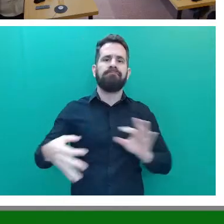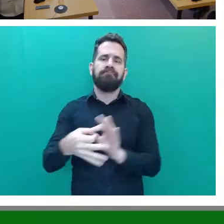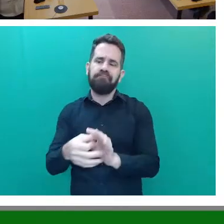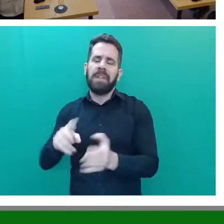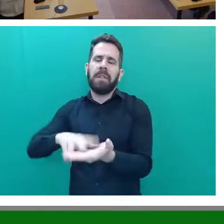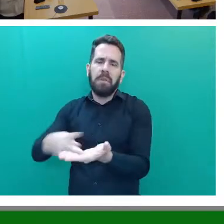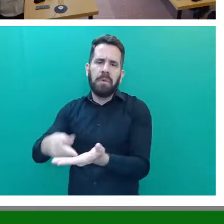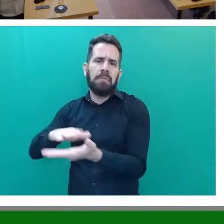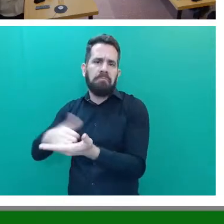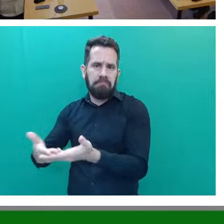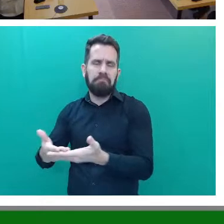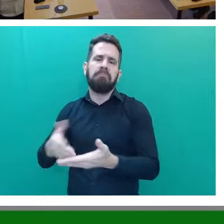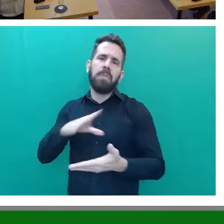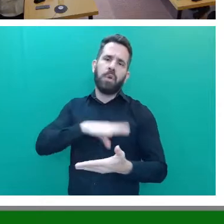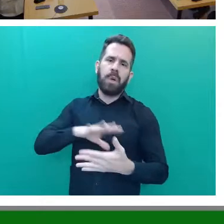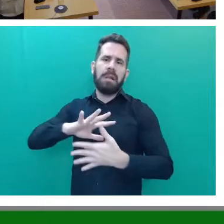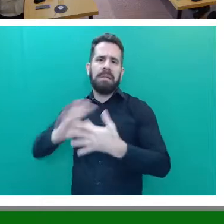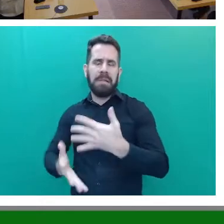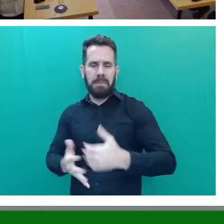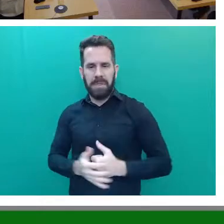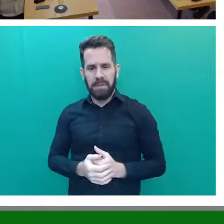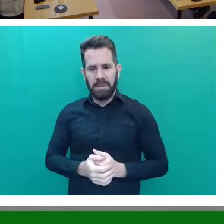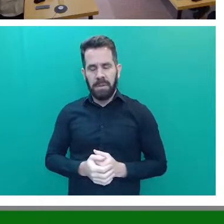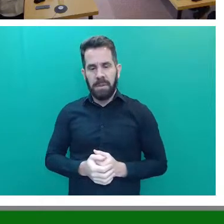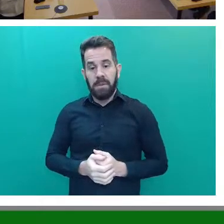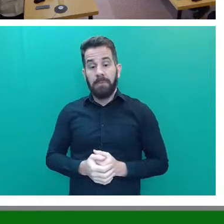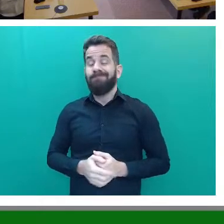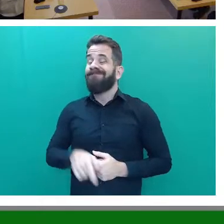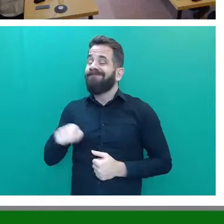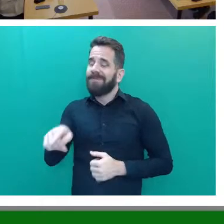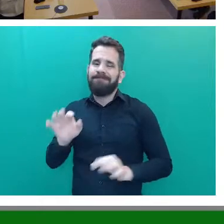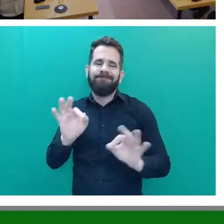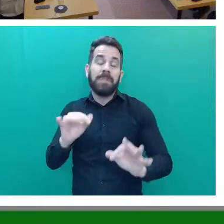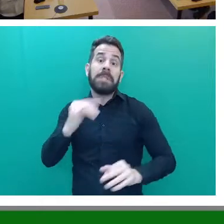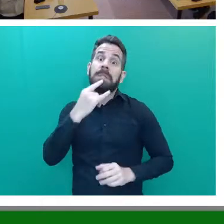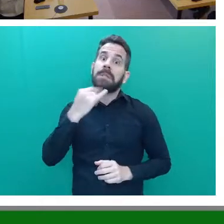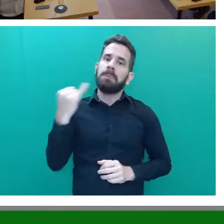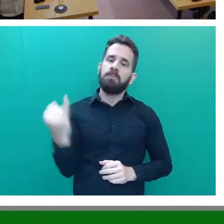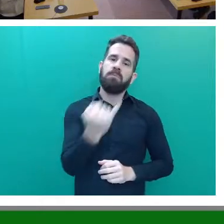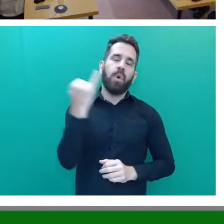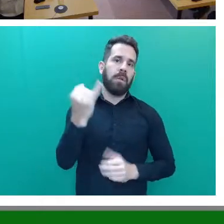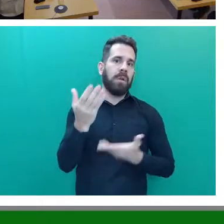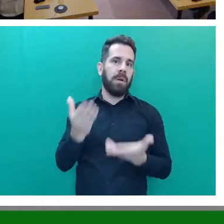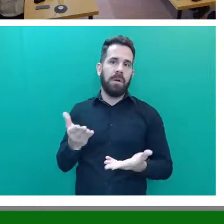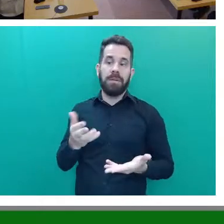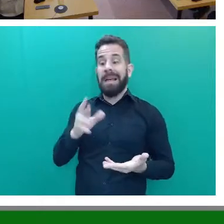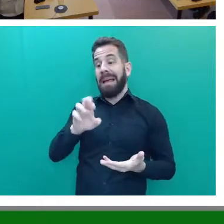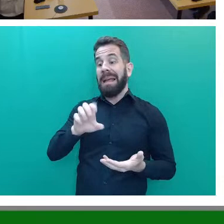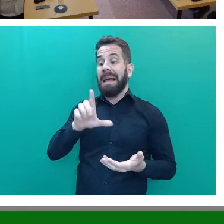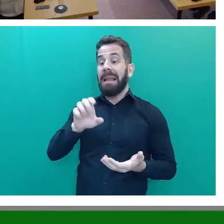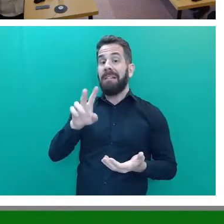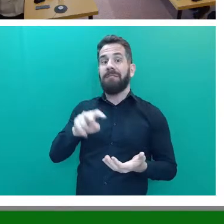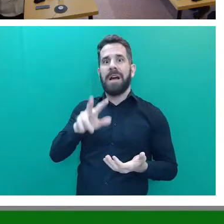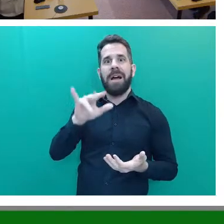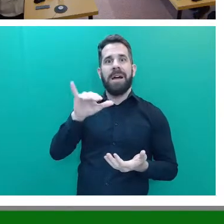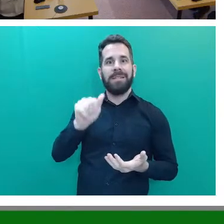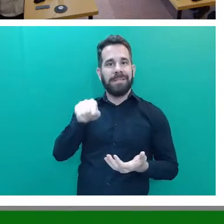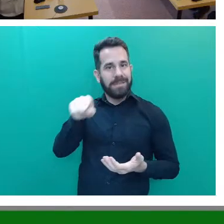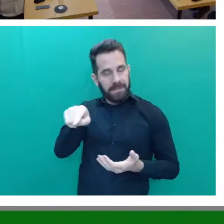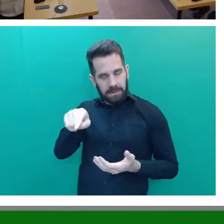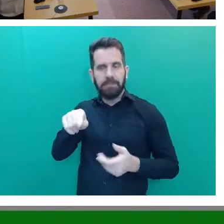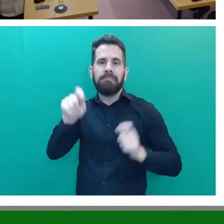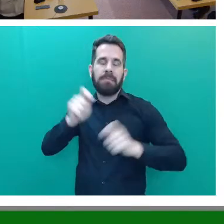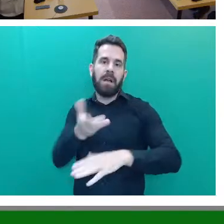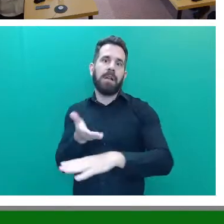isso aqui é a relevância, né, do seu trabalho, porque a gente sabe que tem pesquisas relacionadas a desenhos